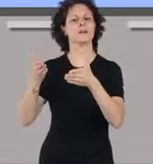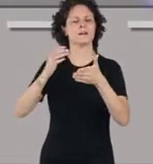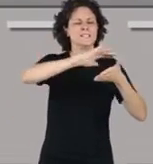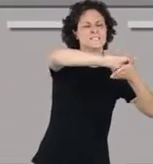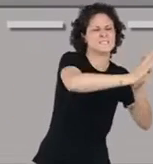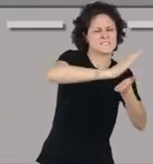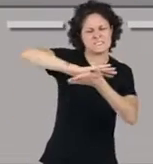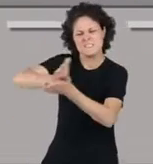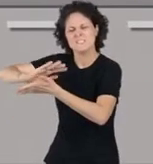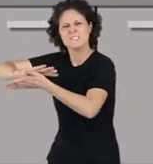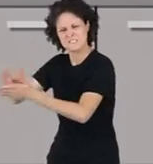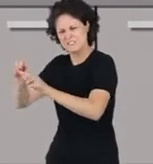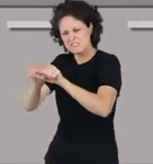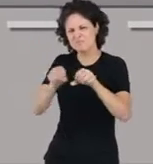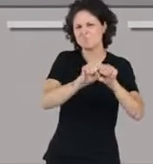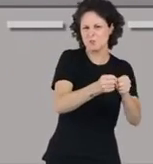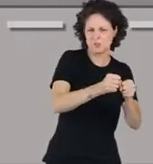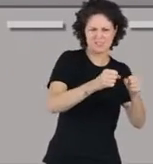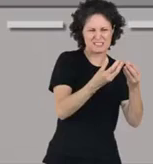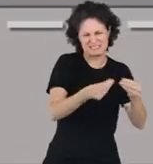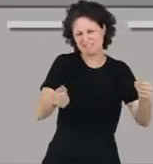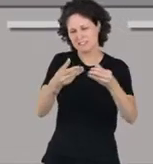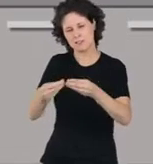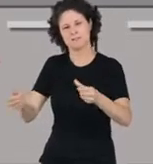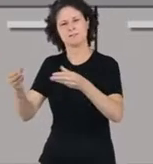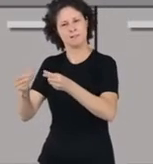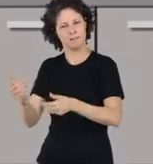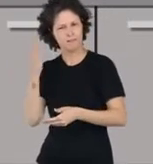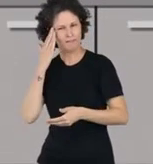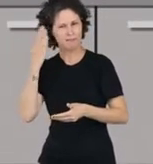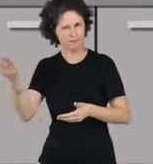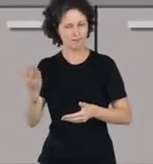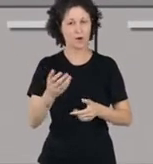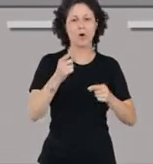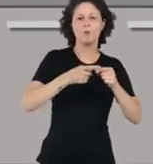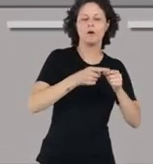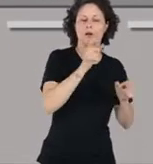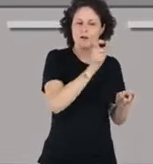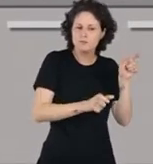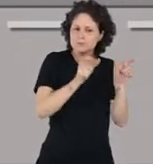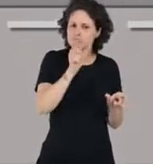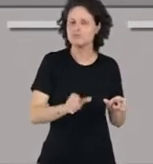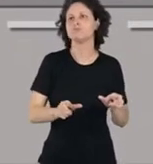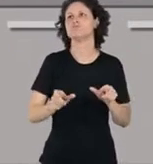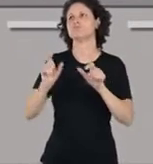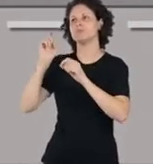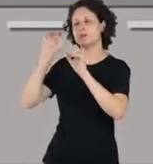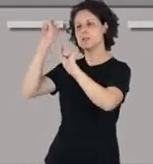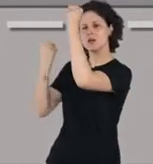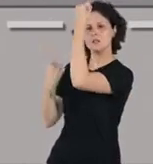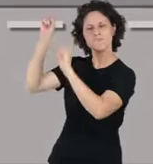danificar. Uma área degradada é uma paisagem natural que sofreu algum dano por causa da ação do ser humano. Pode ser por causa